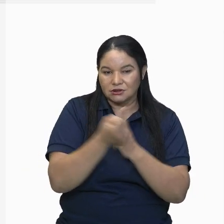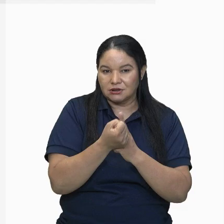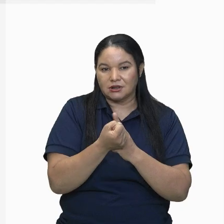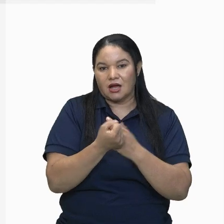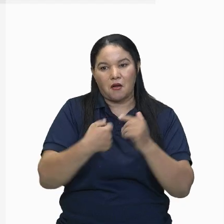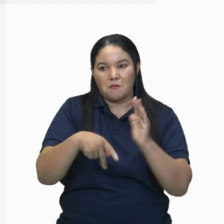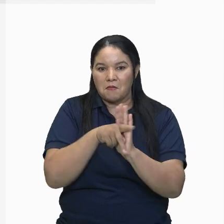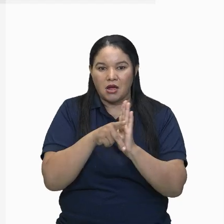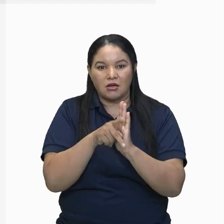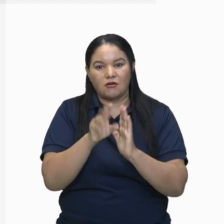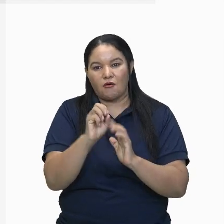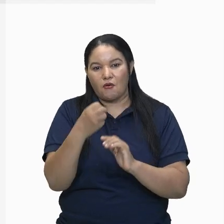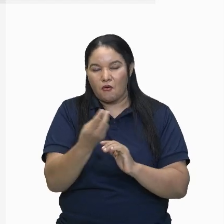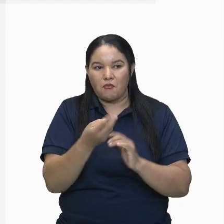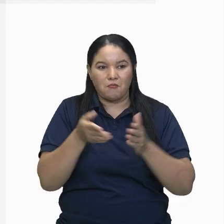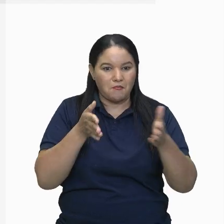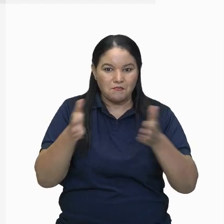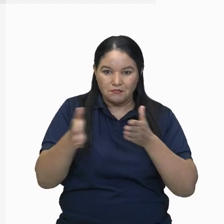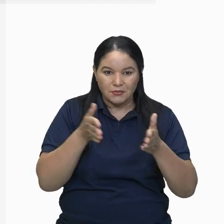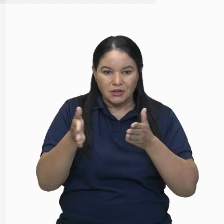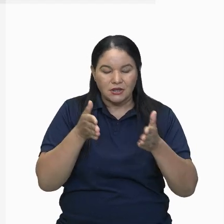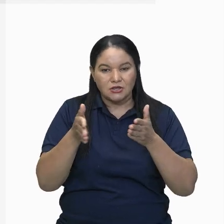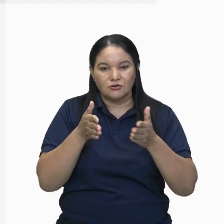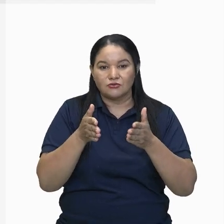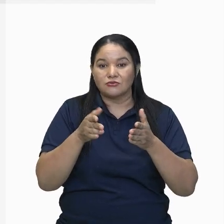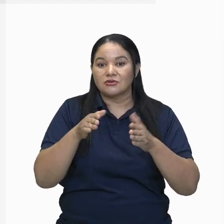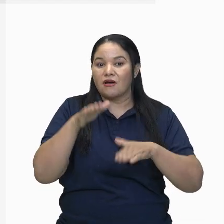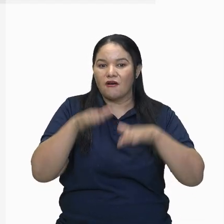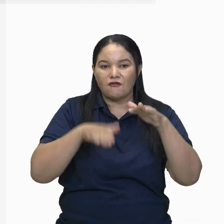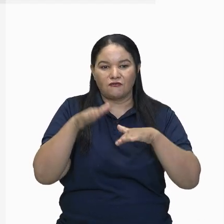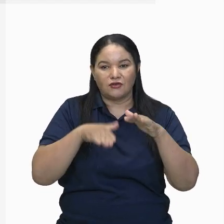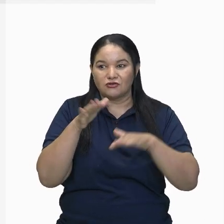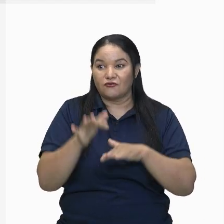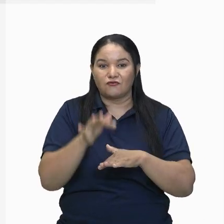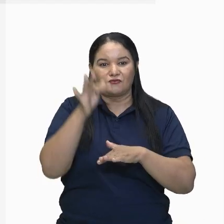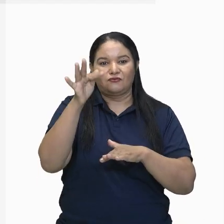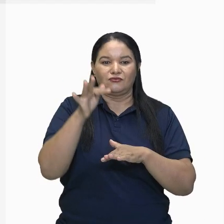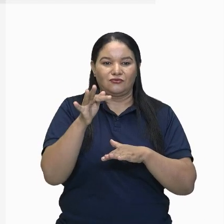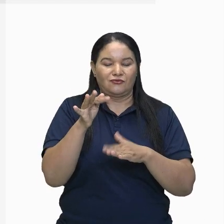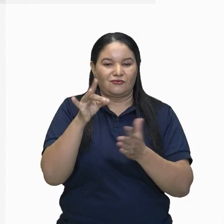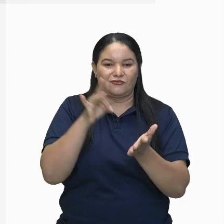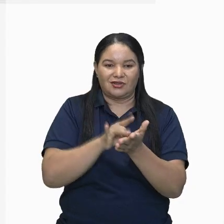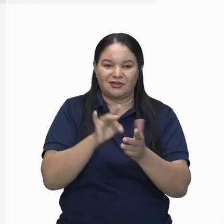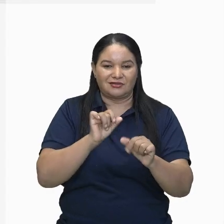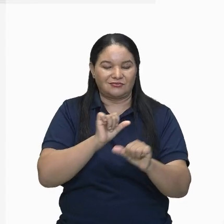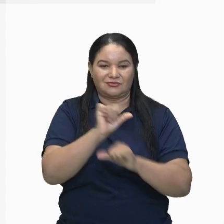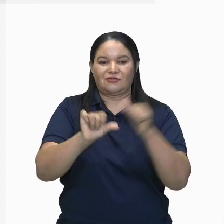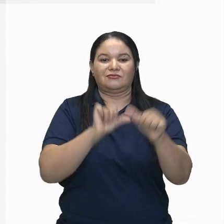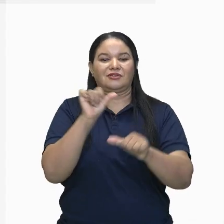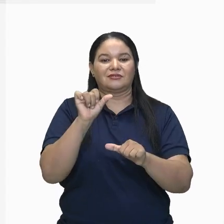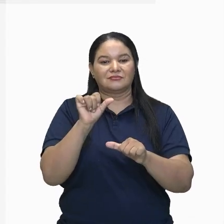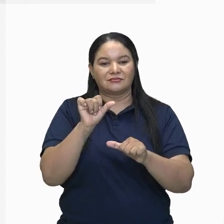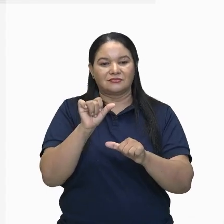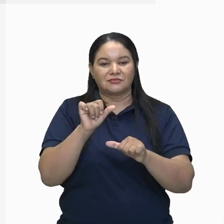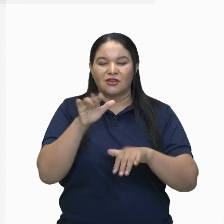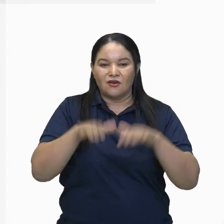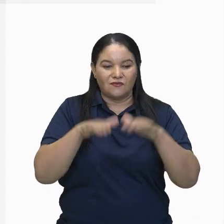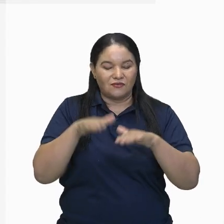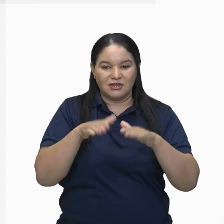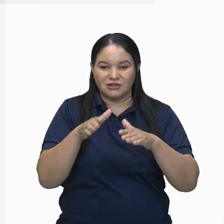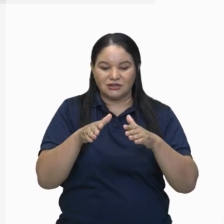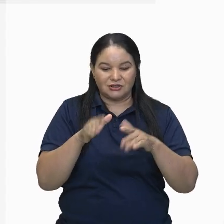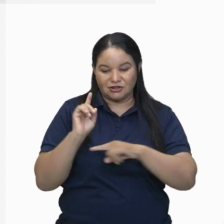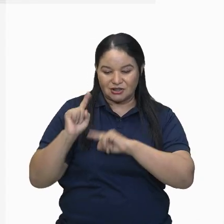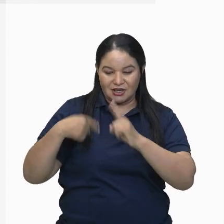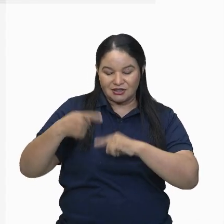para esta época, não vai ser para a próxima. Para esta geração, o que é verdade, na próxima geração